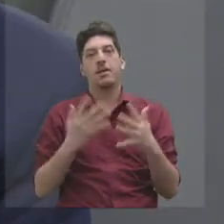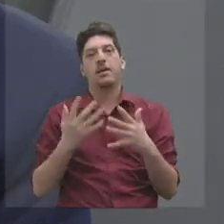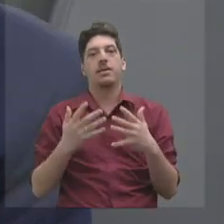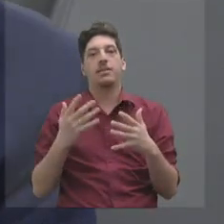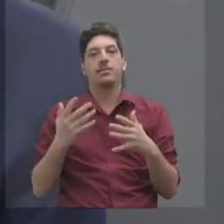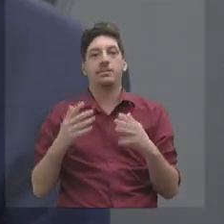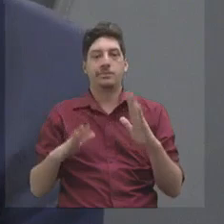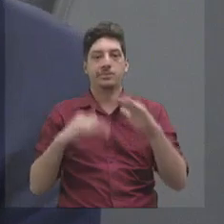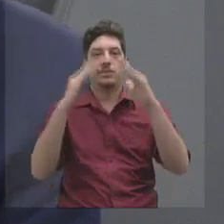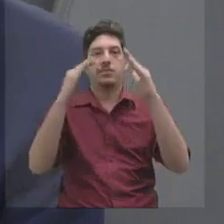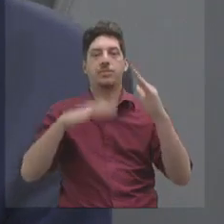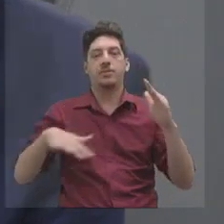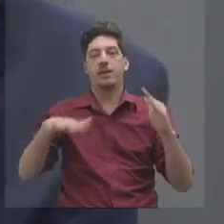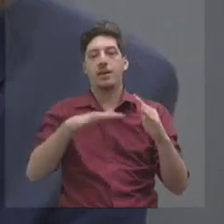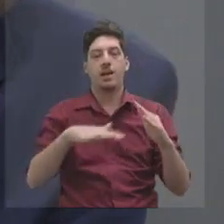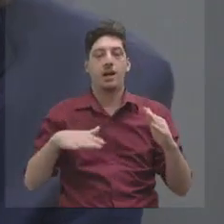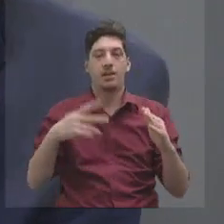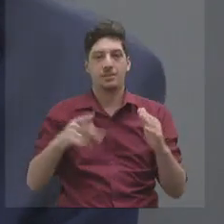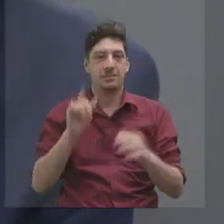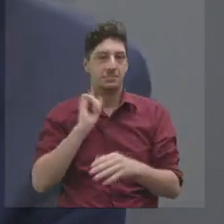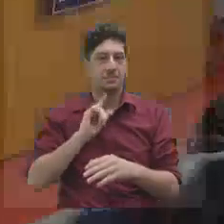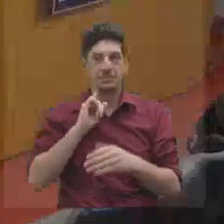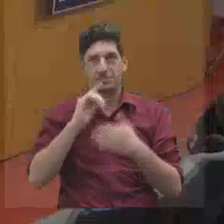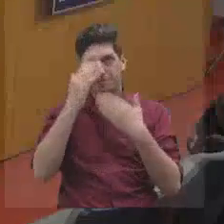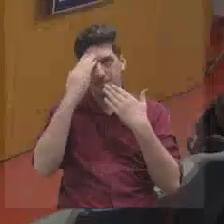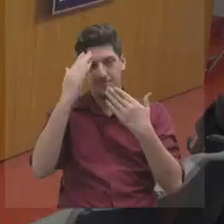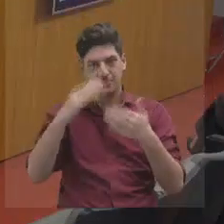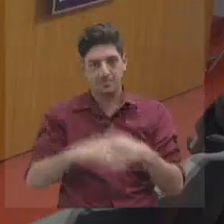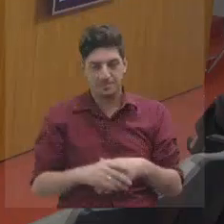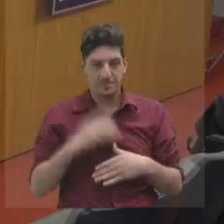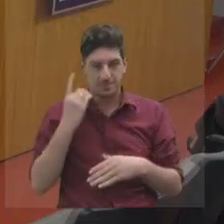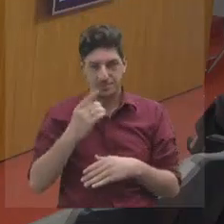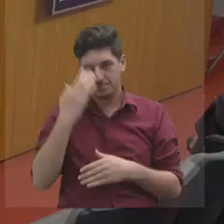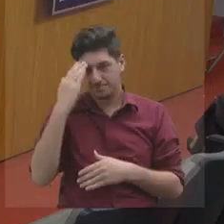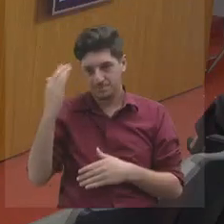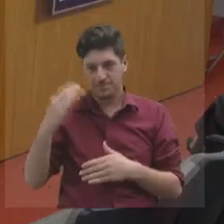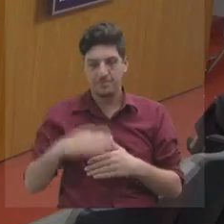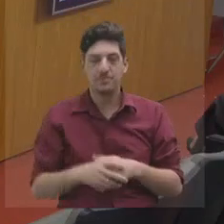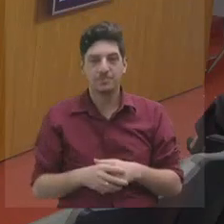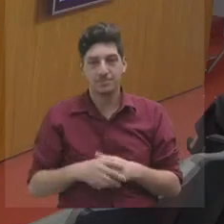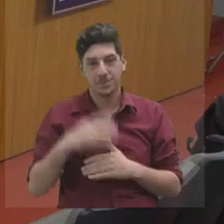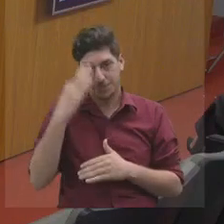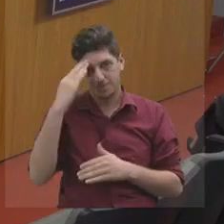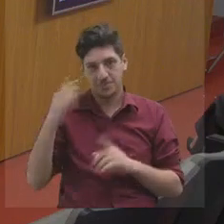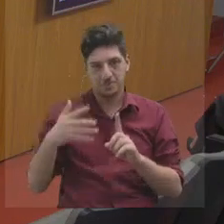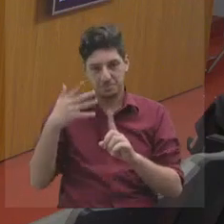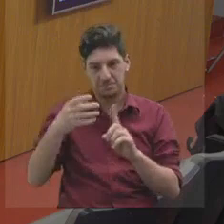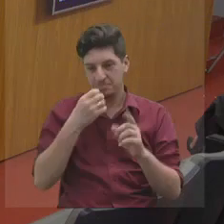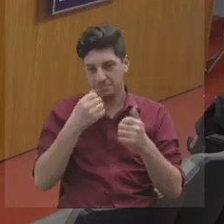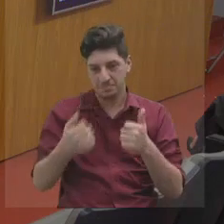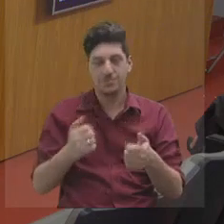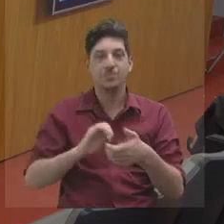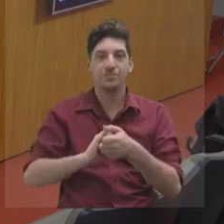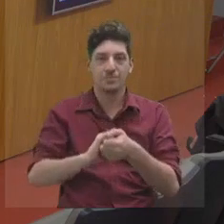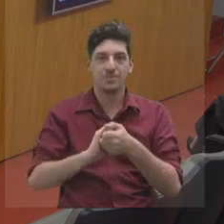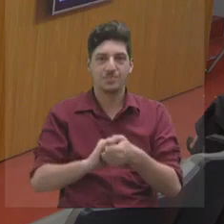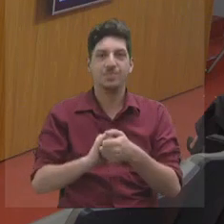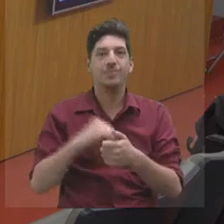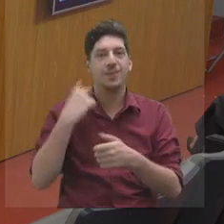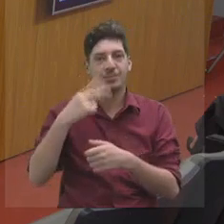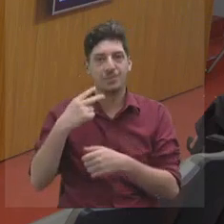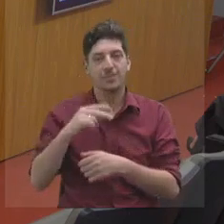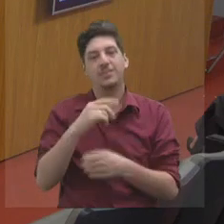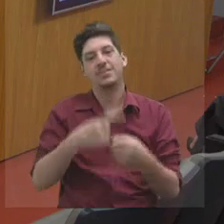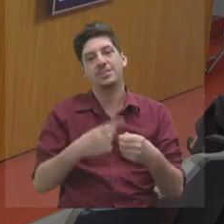região também produtor e Minas Gerais obrigado agradeço as suas palavras cumprimento aqui nos vereadores de